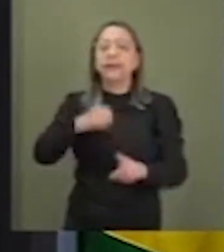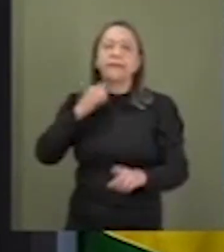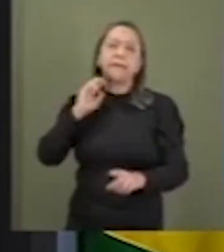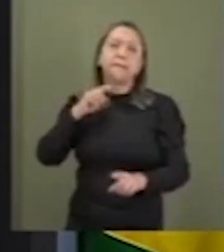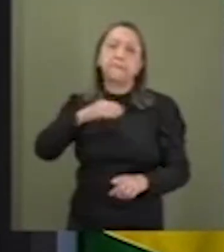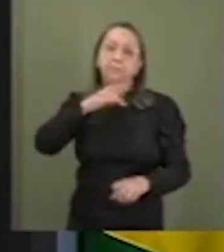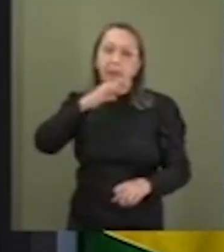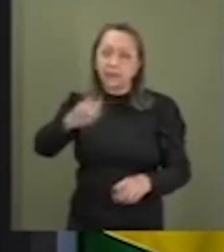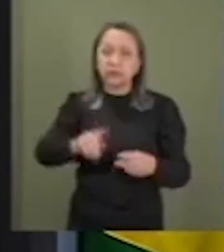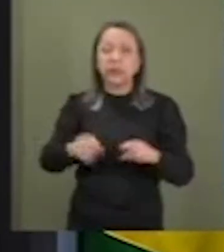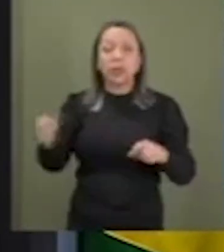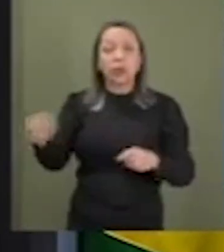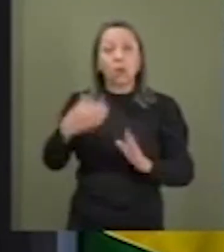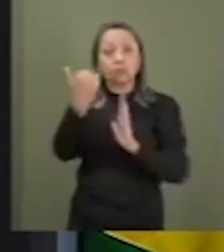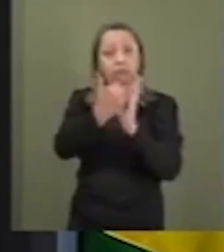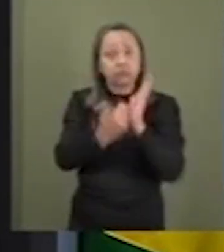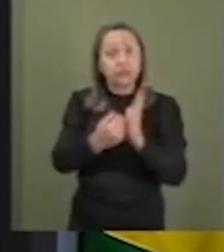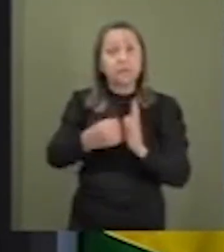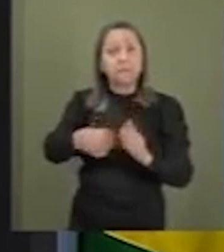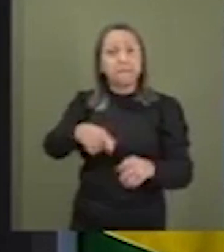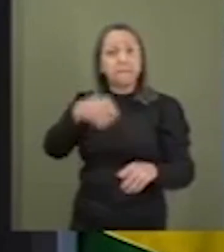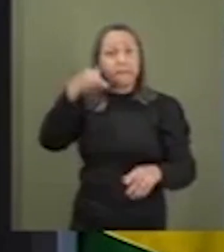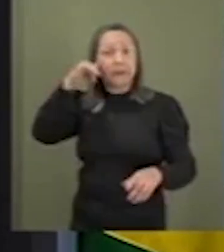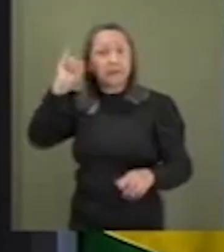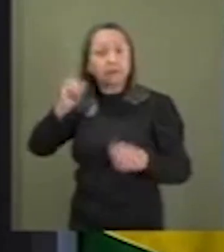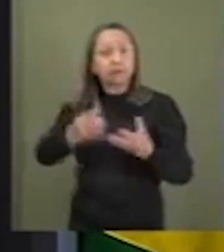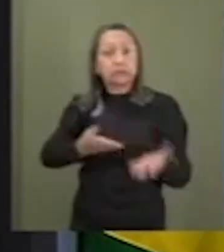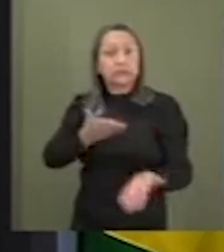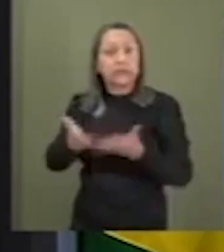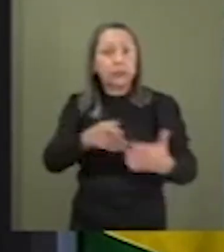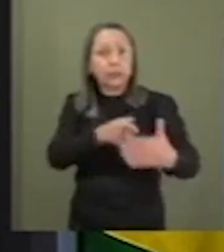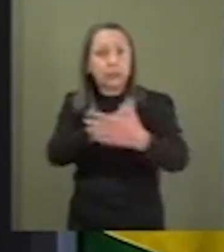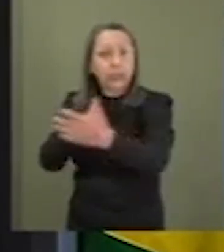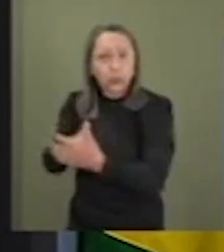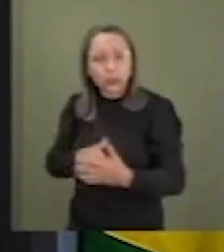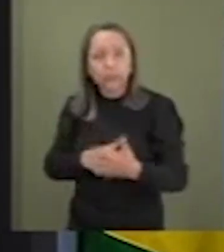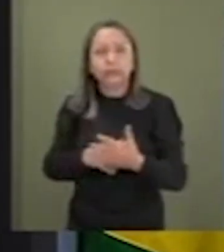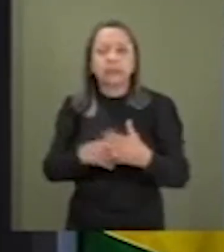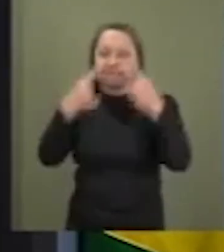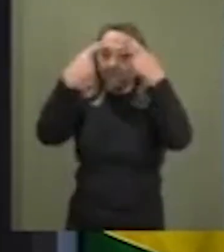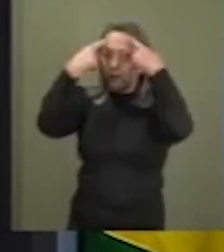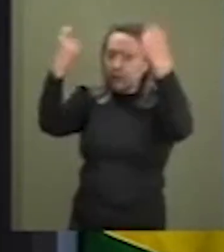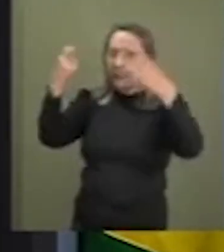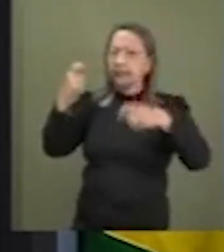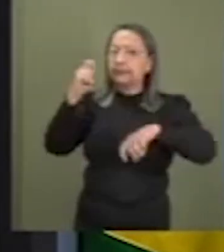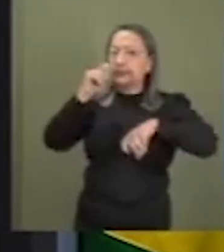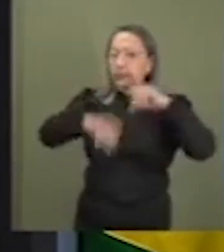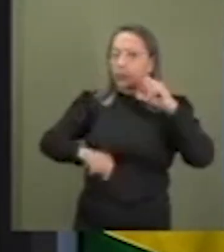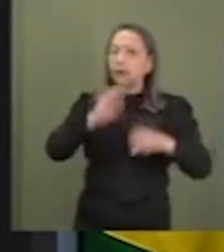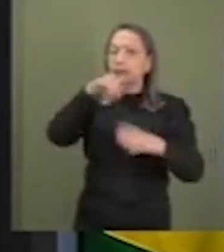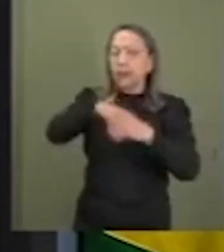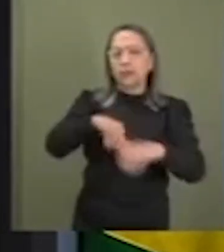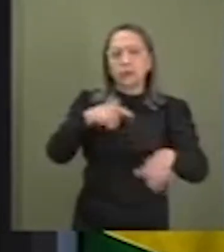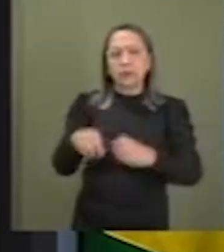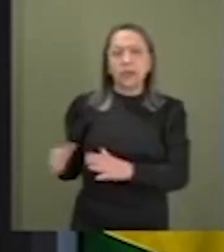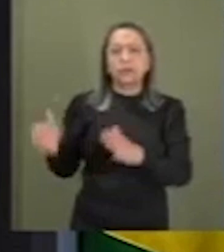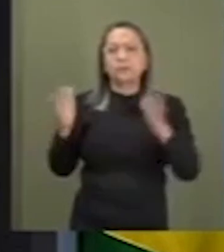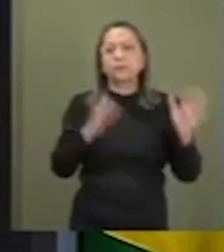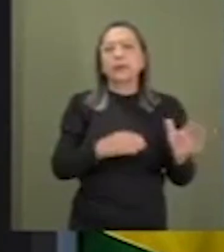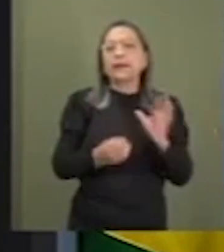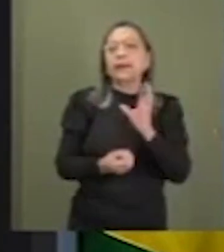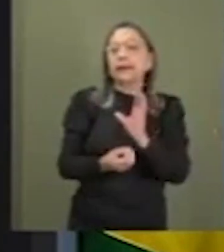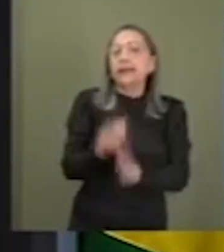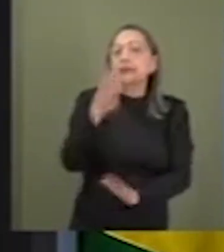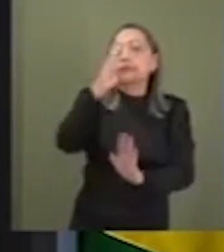Novos procedimentos de prevenção e recebimento, tratamento de denúncias de violências sexuais no âmbito do trabalho. Criação